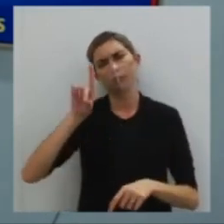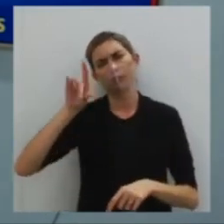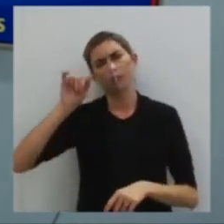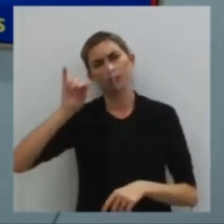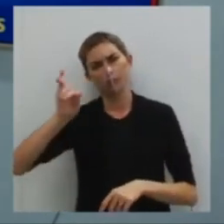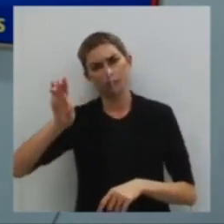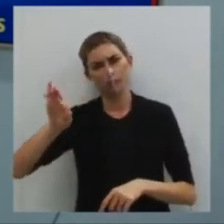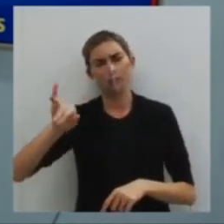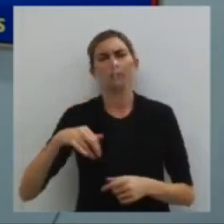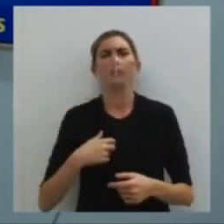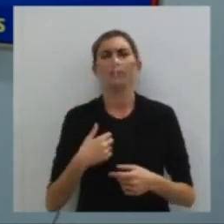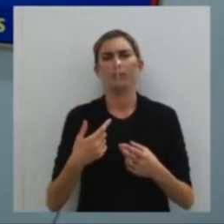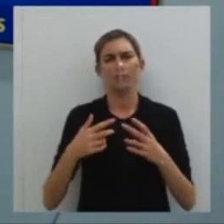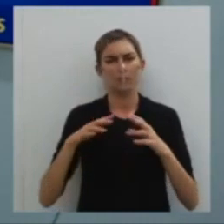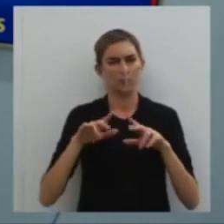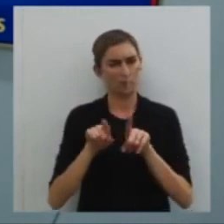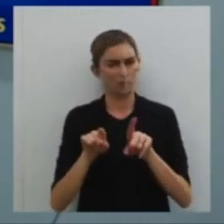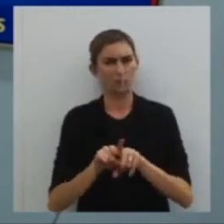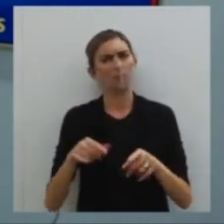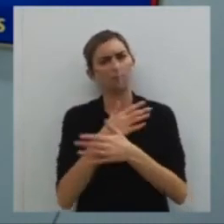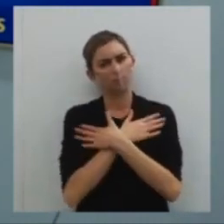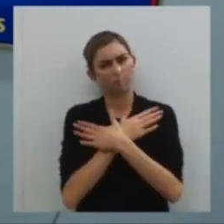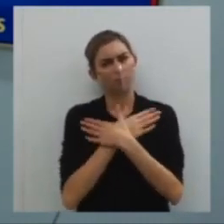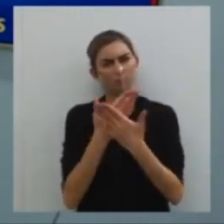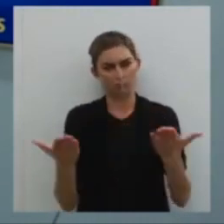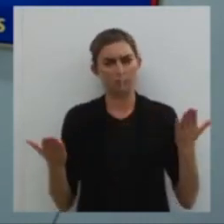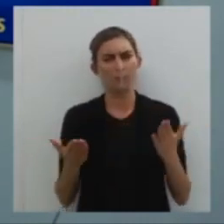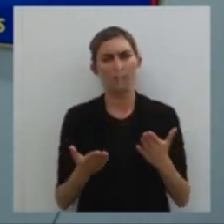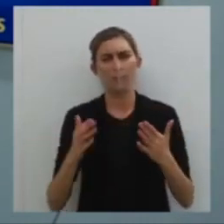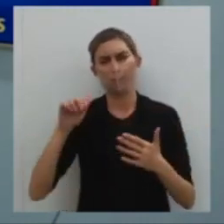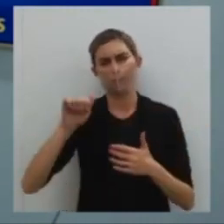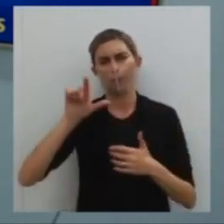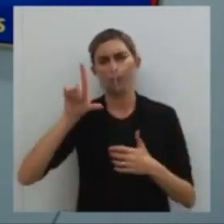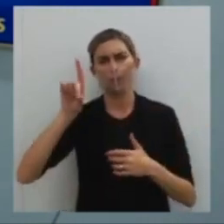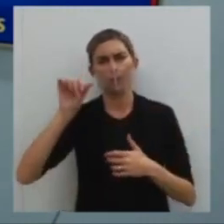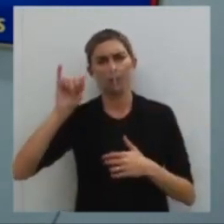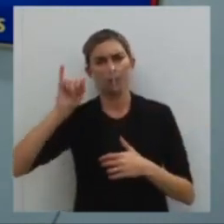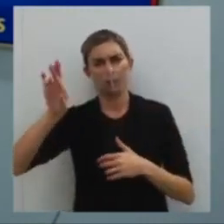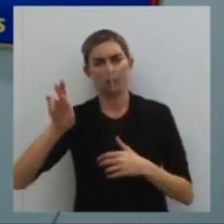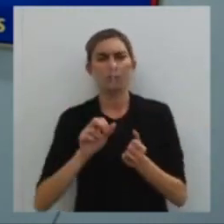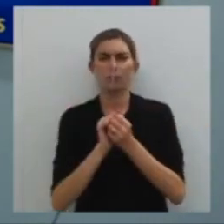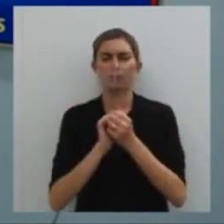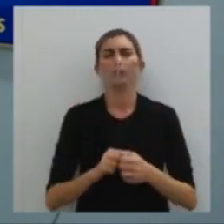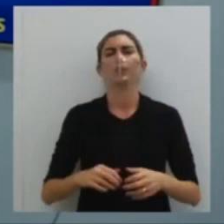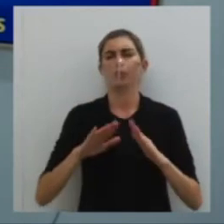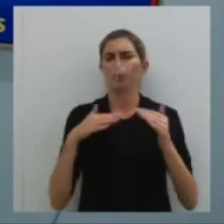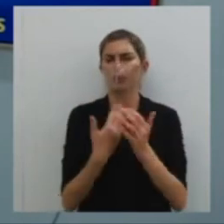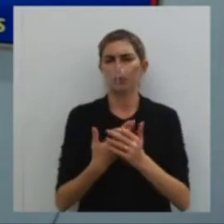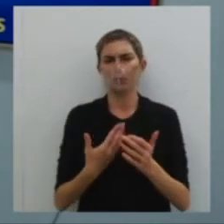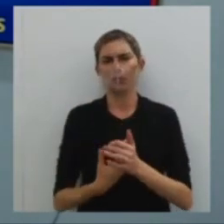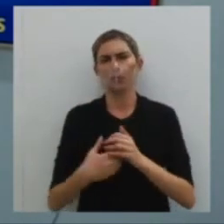Nossa Senhora do Perpétuo Socorro. Um abraço para você, Aldair, e tamo juntos. A escola dele é